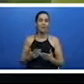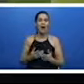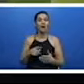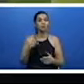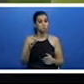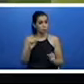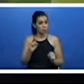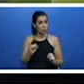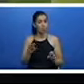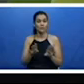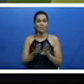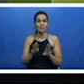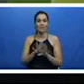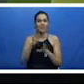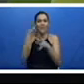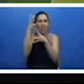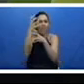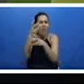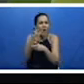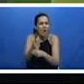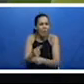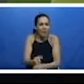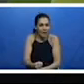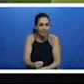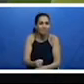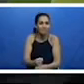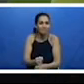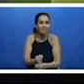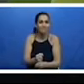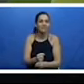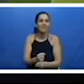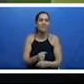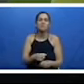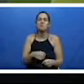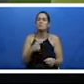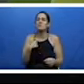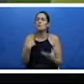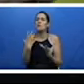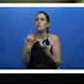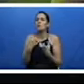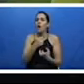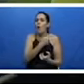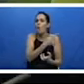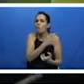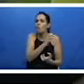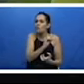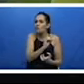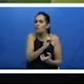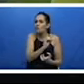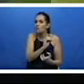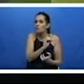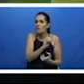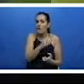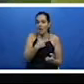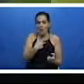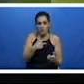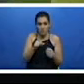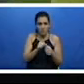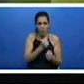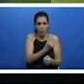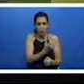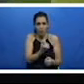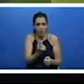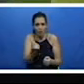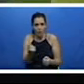Ah, mas se eu quiser o 20, eu vou ter que fazer todos eles até o 20